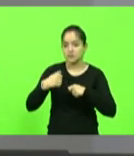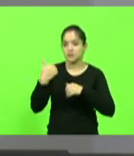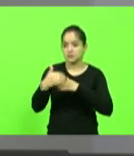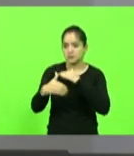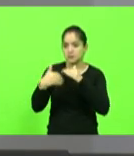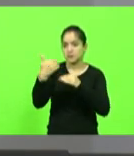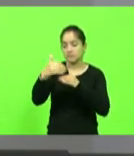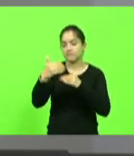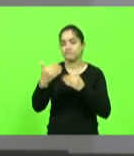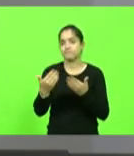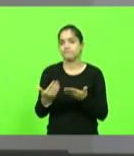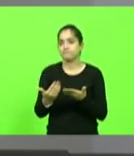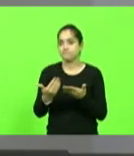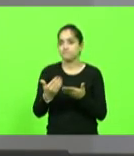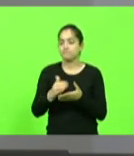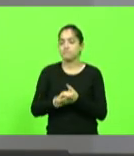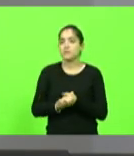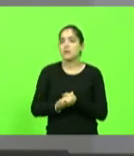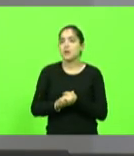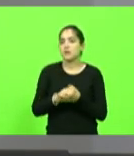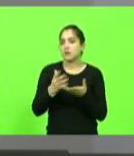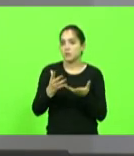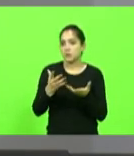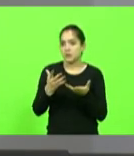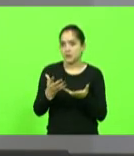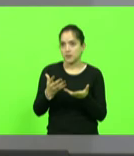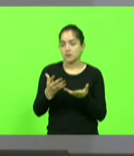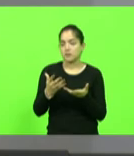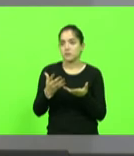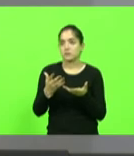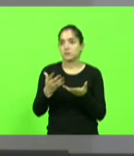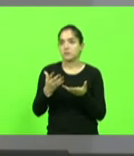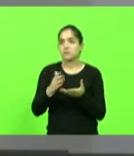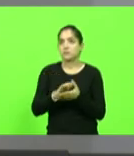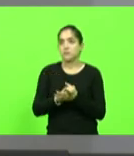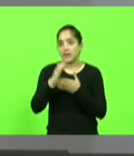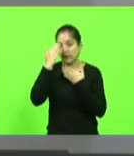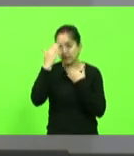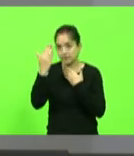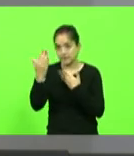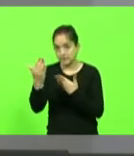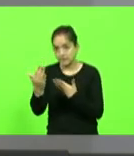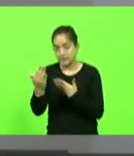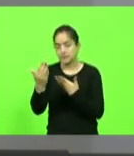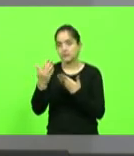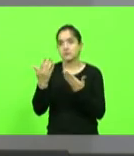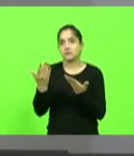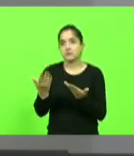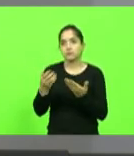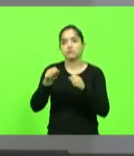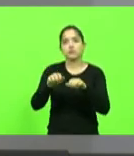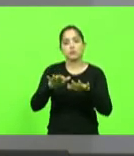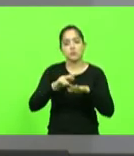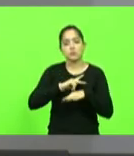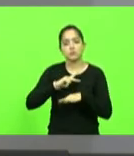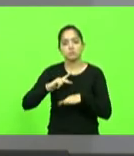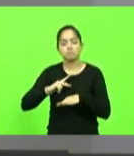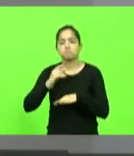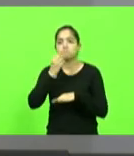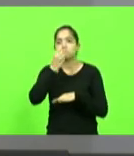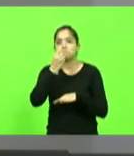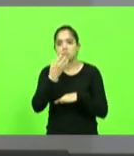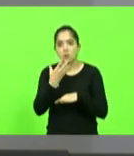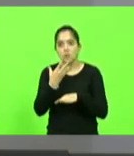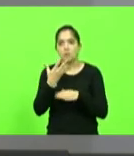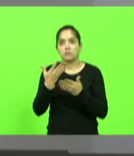avançar. Certo? Então, eu quero, desta forma aqui, agradecer muito. Acho que foi uma audiência de alto nível. Olha